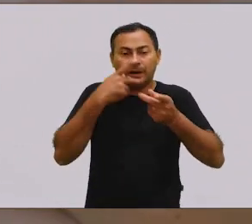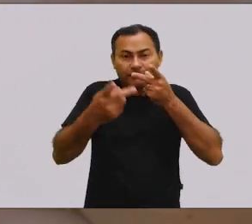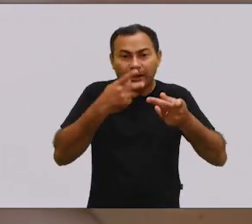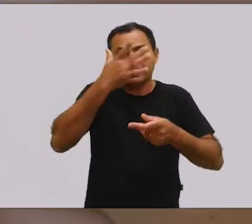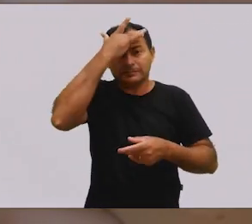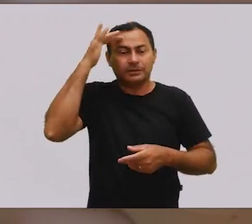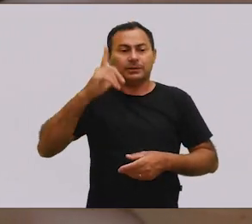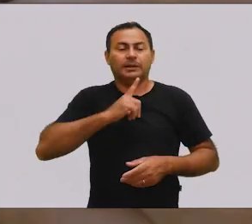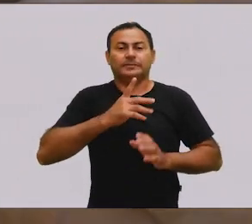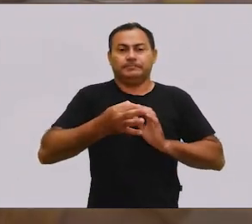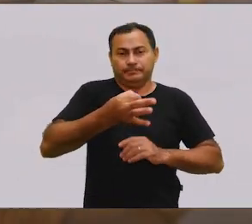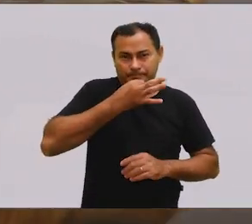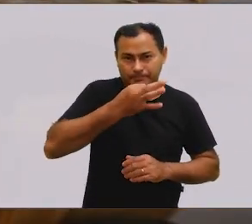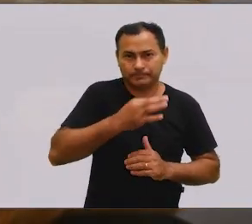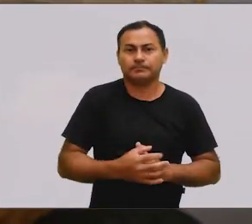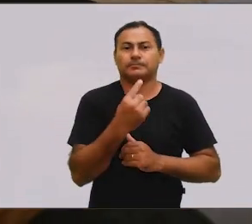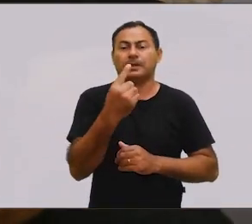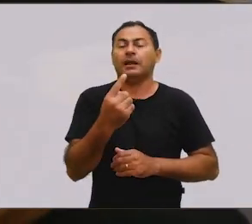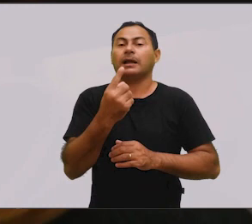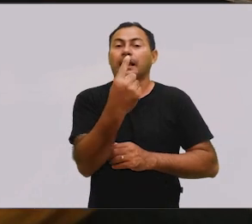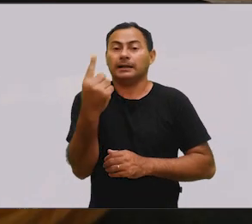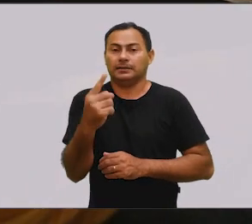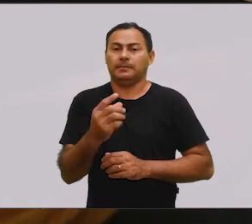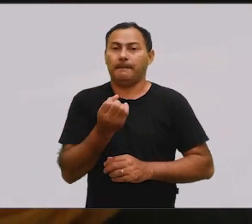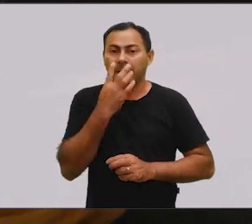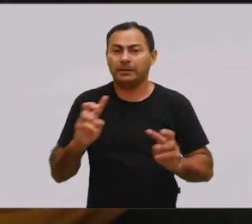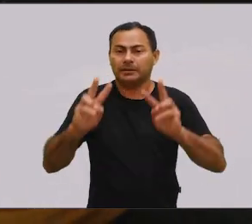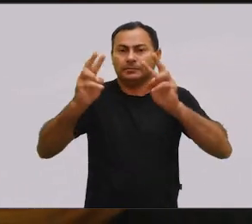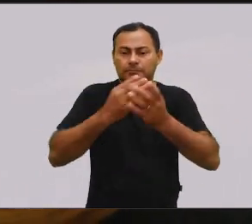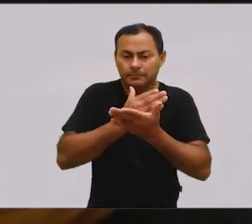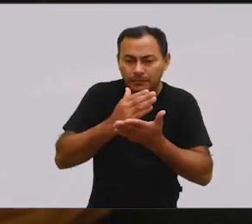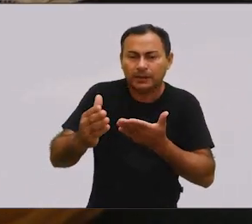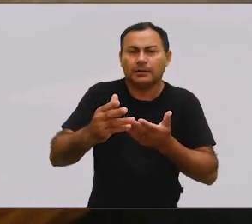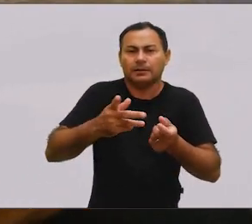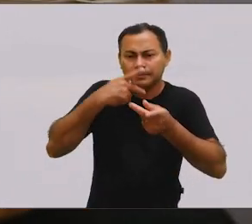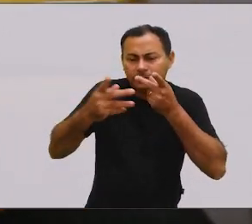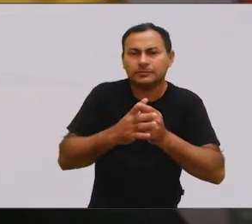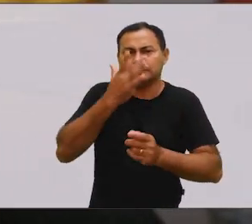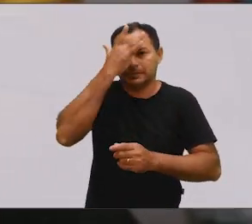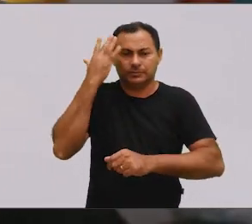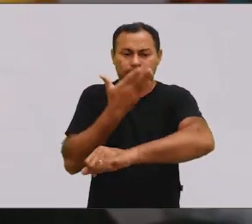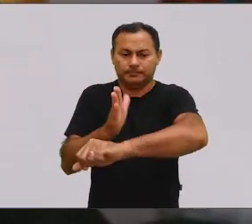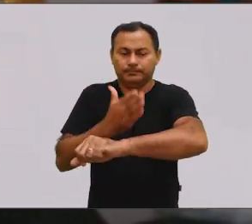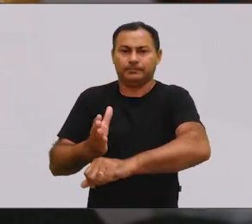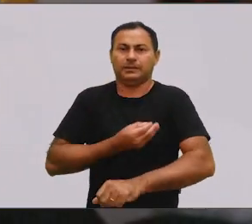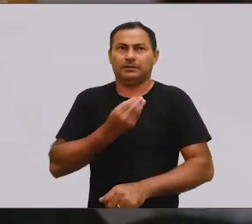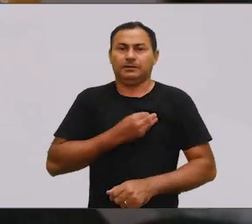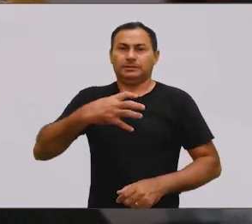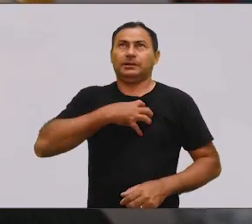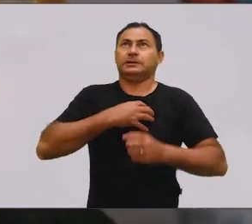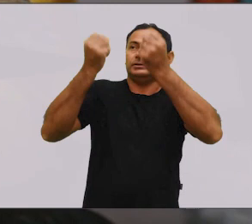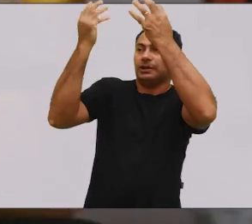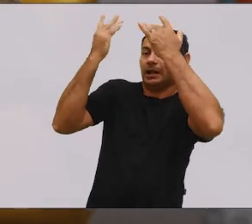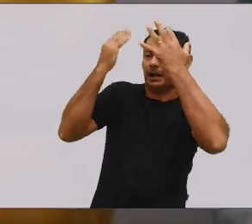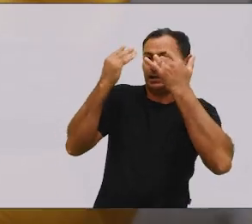refere-se àqueles que têm tais atitudes. Cada bem-aventurança começa com o pronunciamento de que as pessoas que as praticam vivem em estado